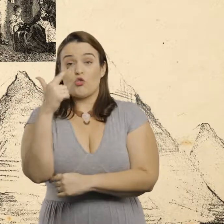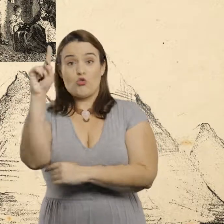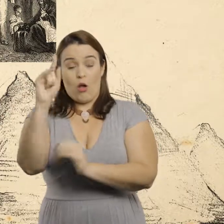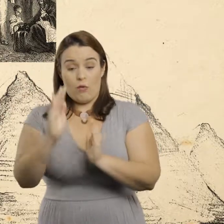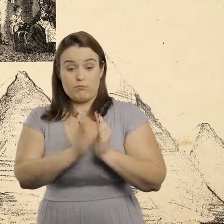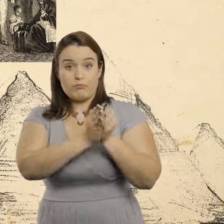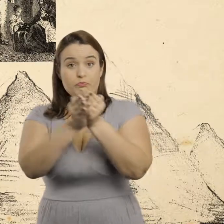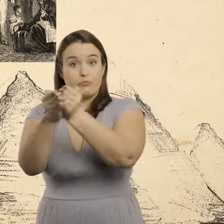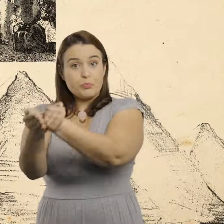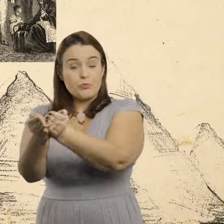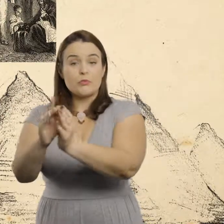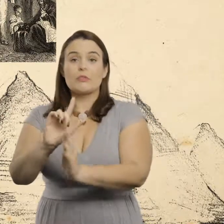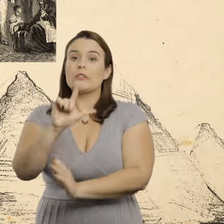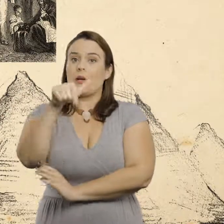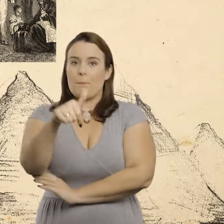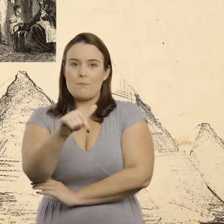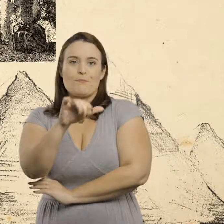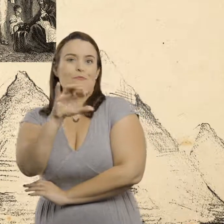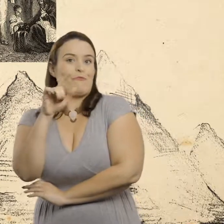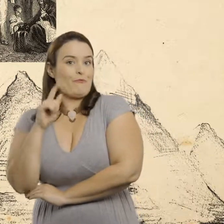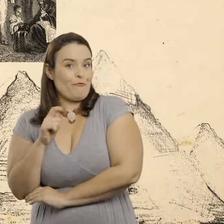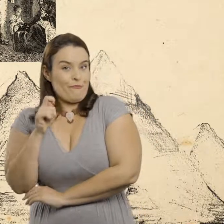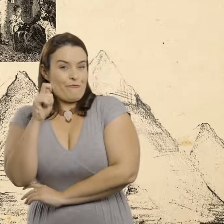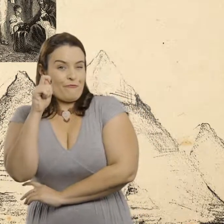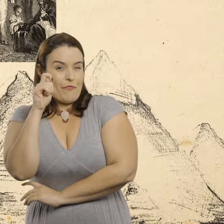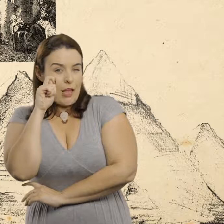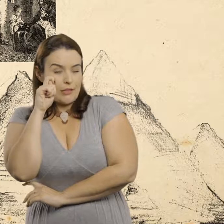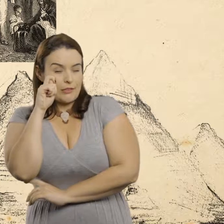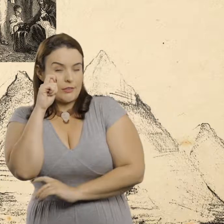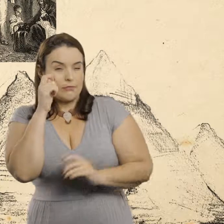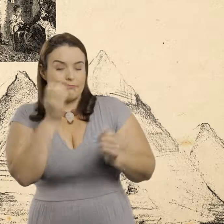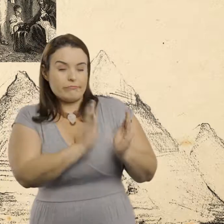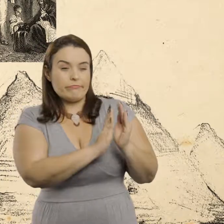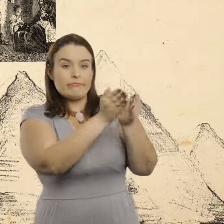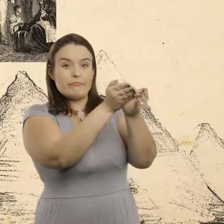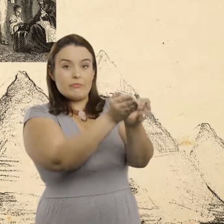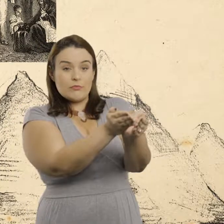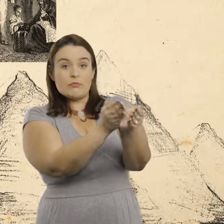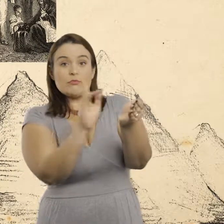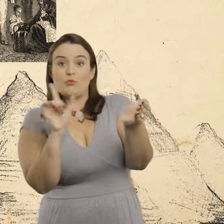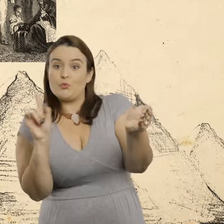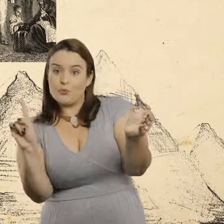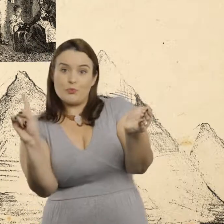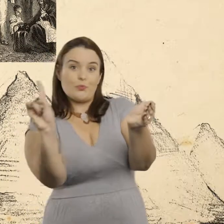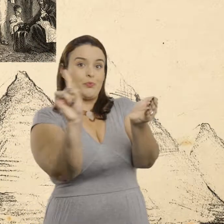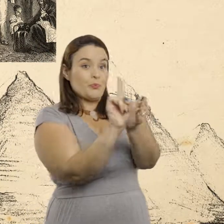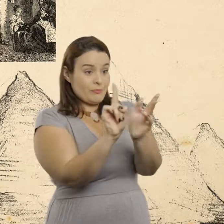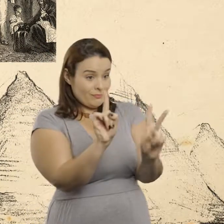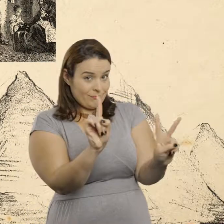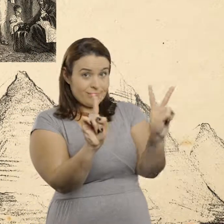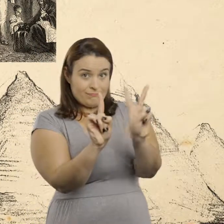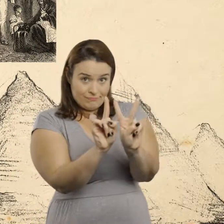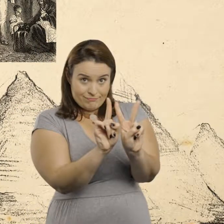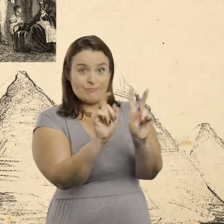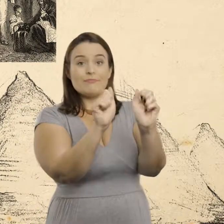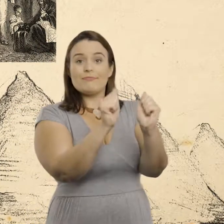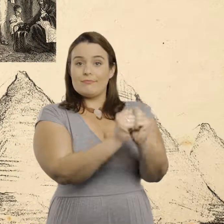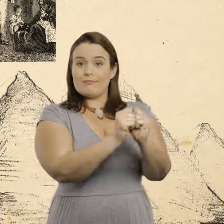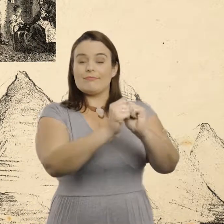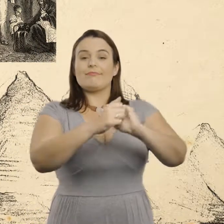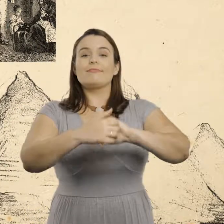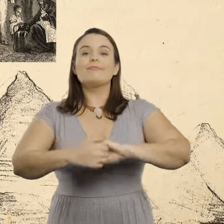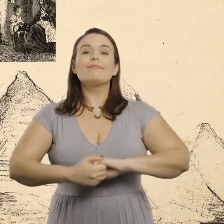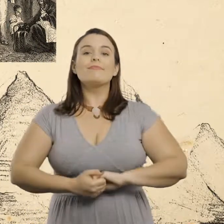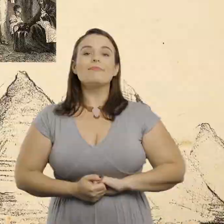iriam desembarcar. Depois, o detetive Fix voltou ao porto e também embarcou no mesmo navio que estavam Phileas Fogg